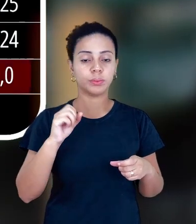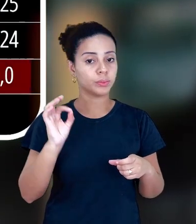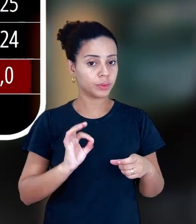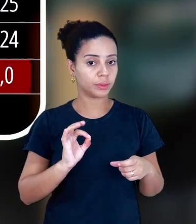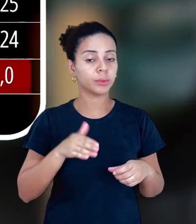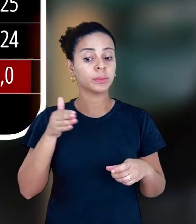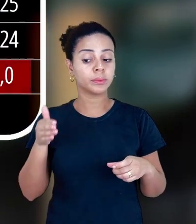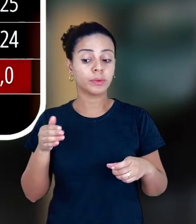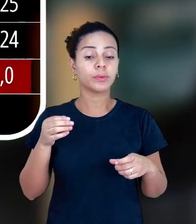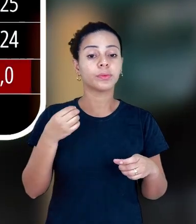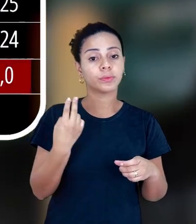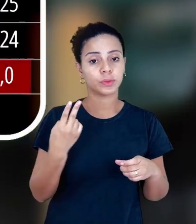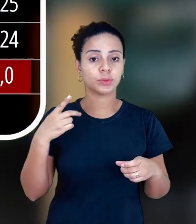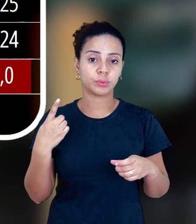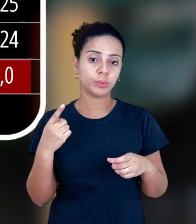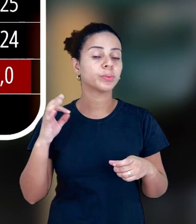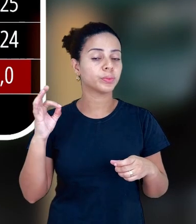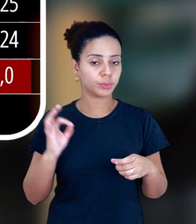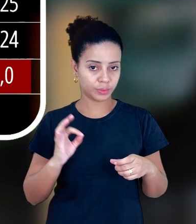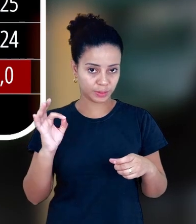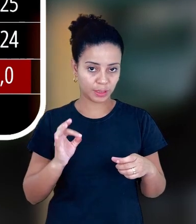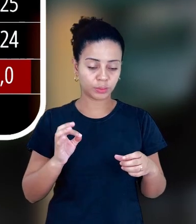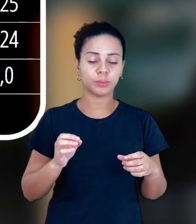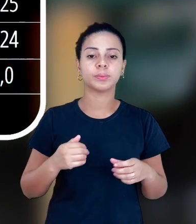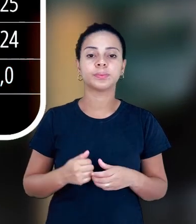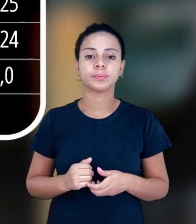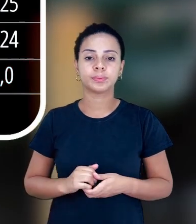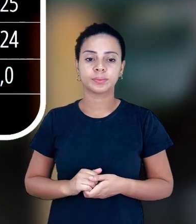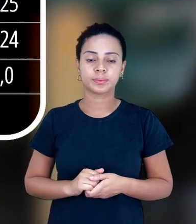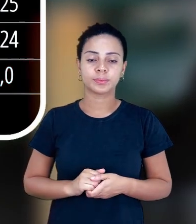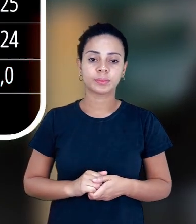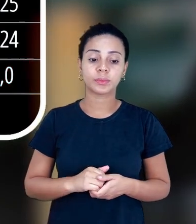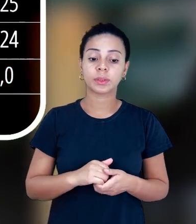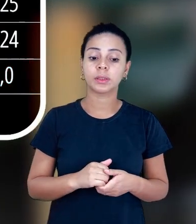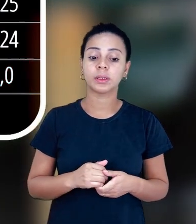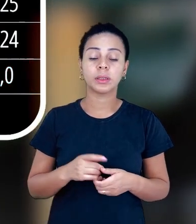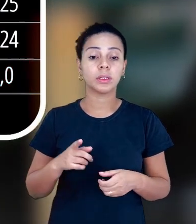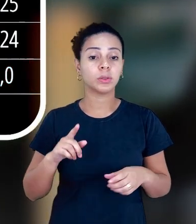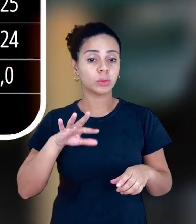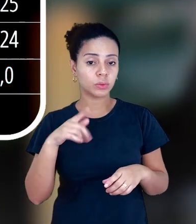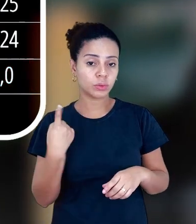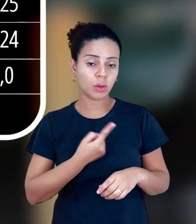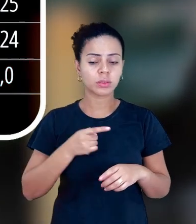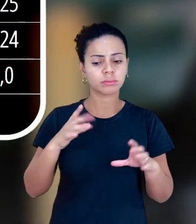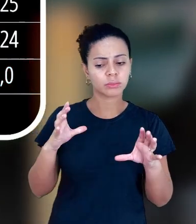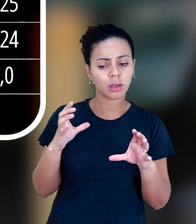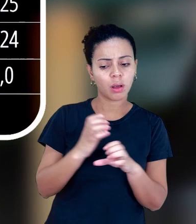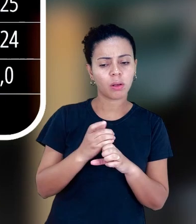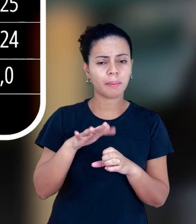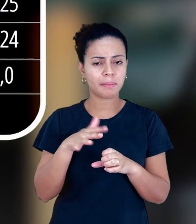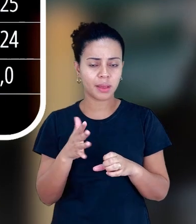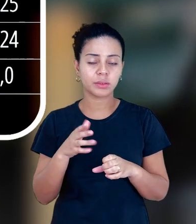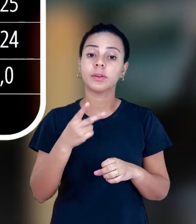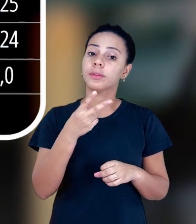19,8%. No quinto e último ponto, o valor de 21%. Realizando a média destes valores,